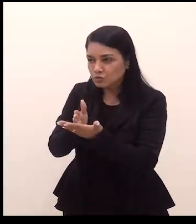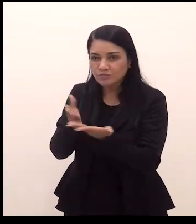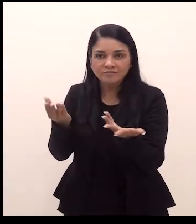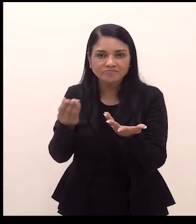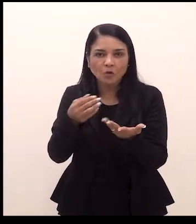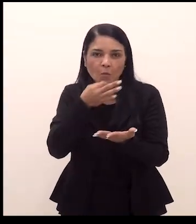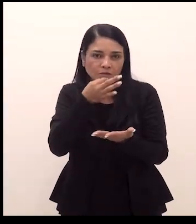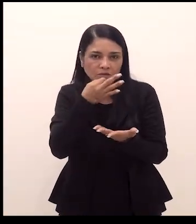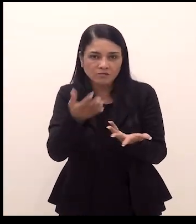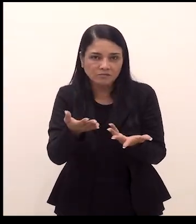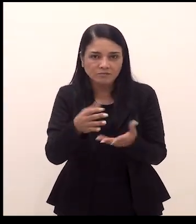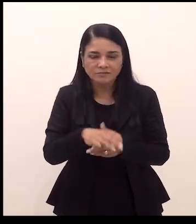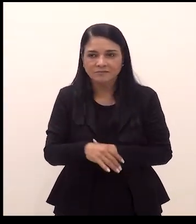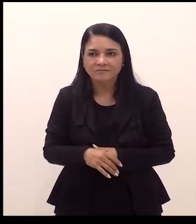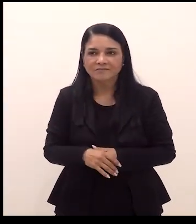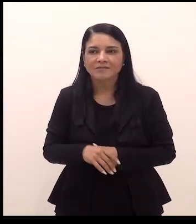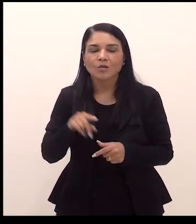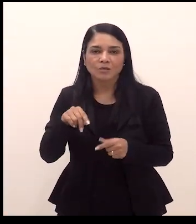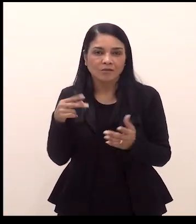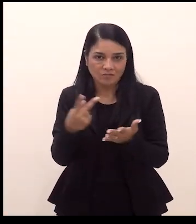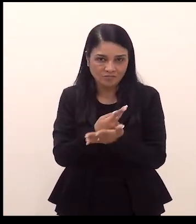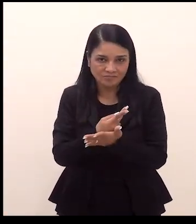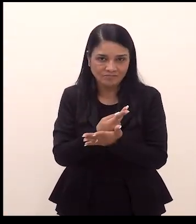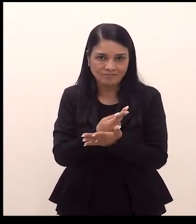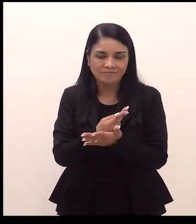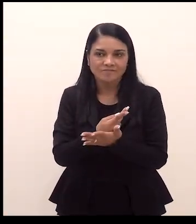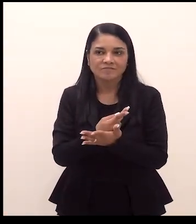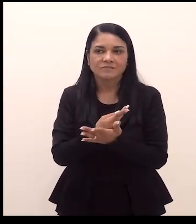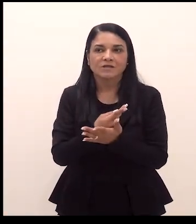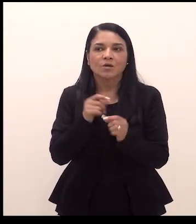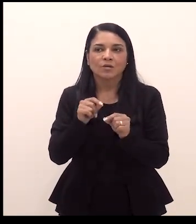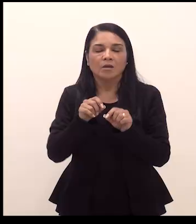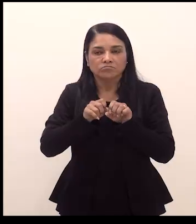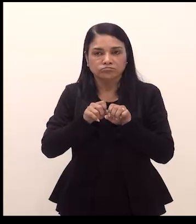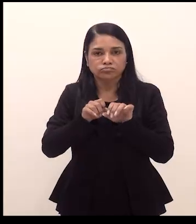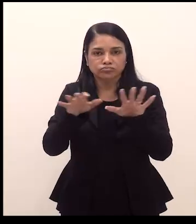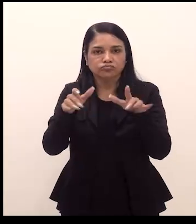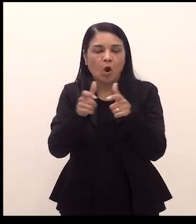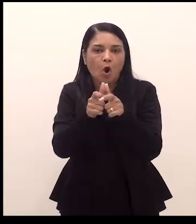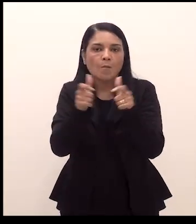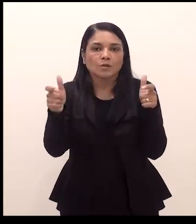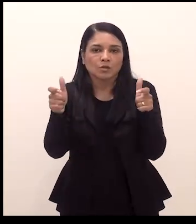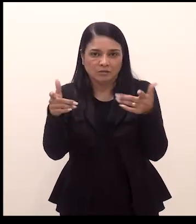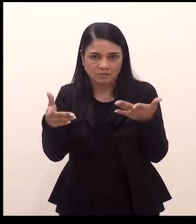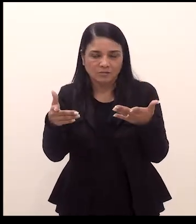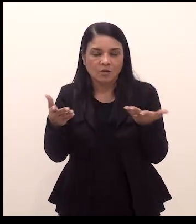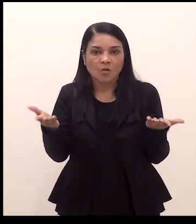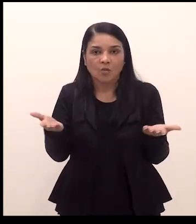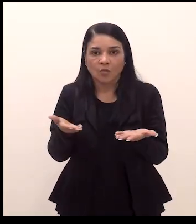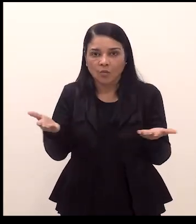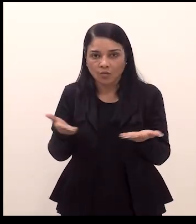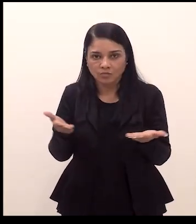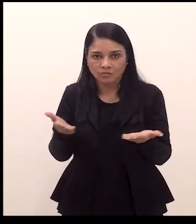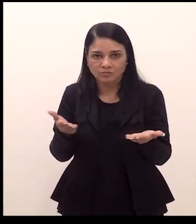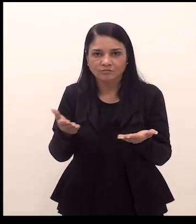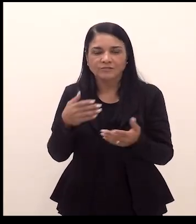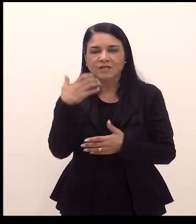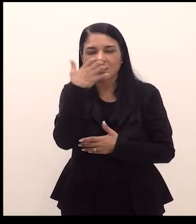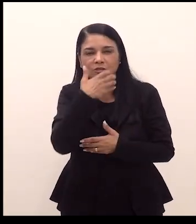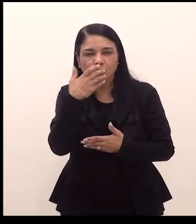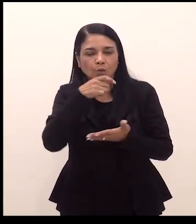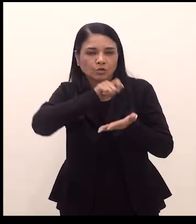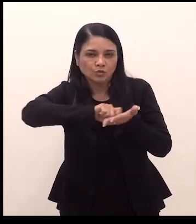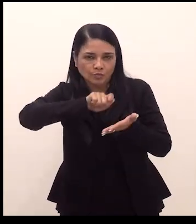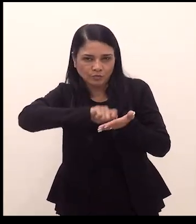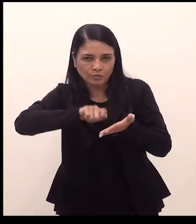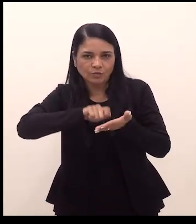Olha, o que eu acho que vai acontecer, o que está acontecendo é isso, é uma pulverização maior, né? Eu acho que hoje em dia